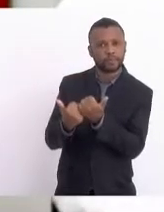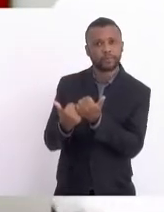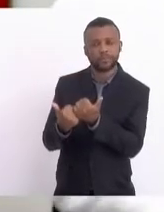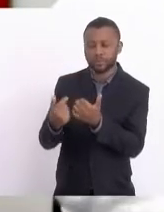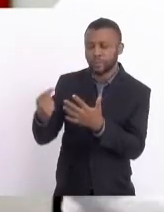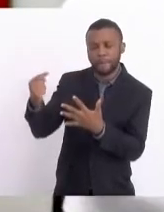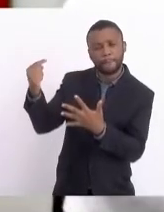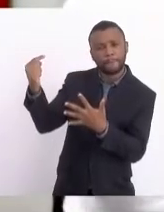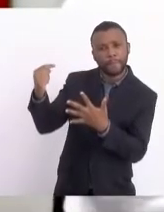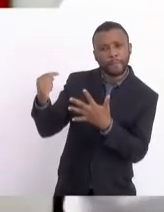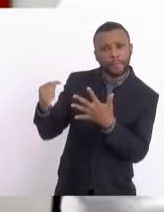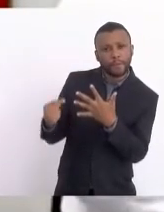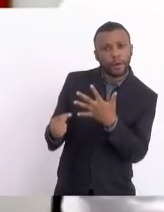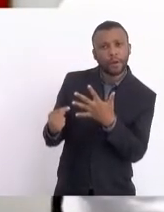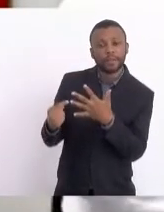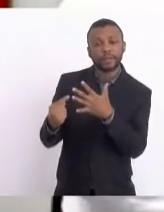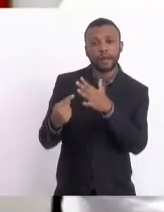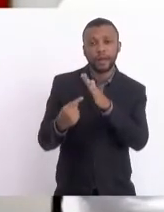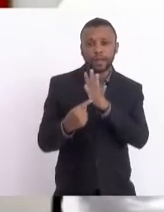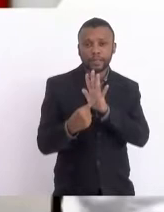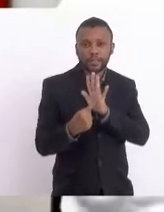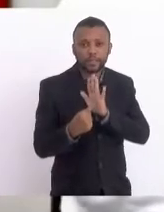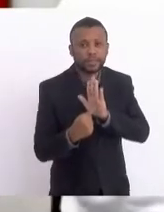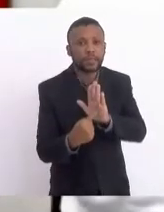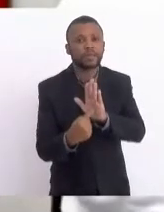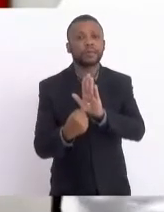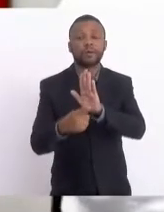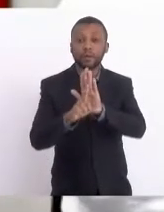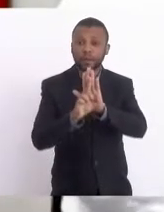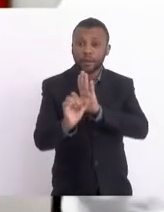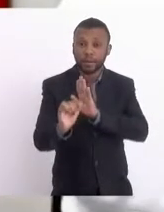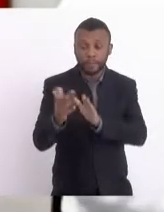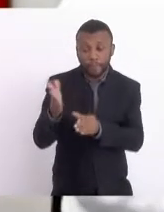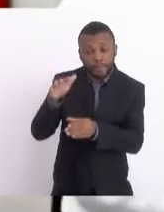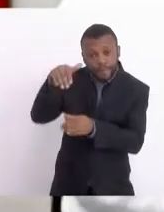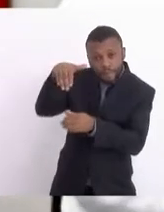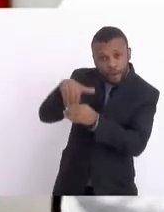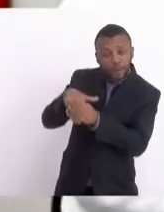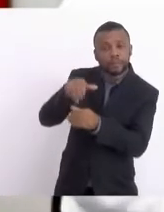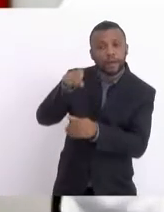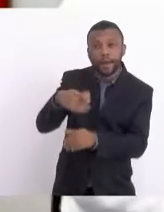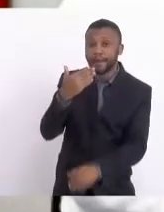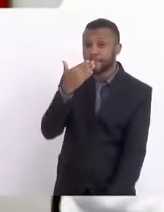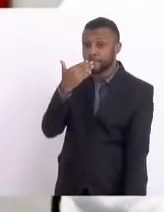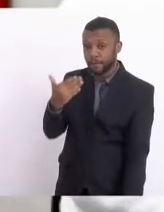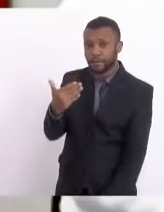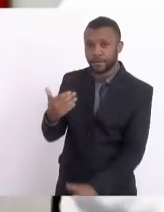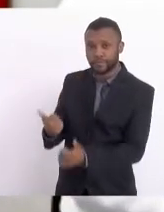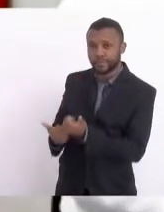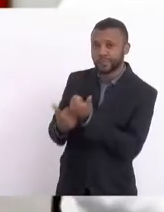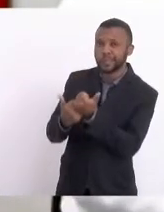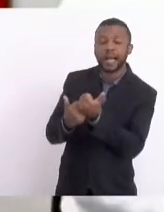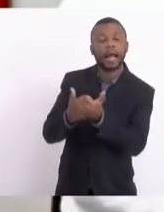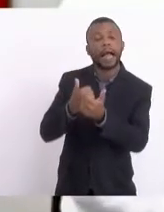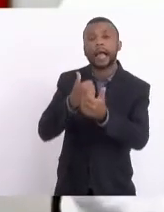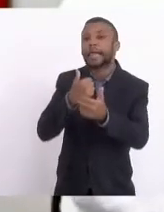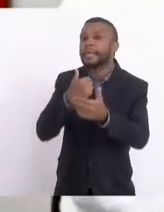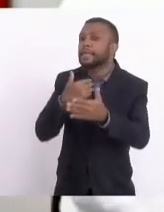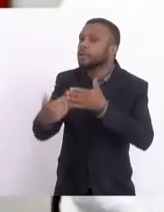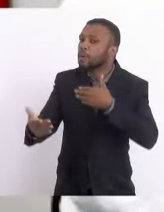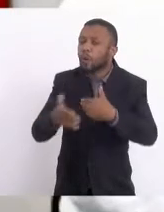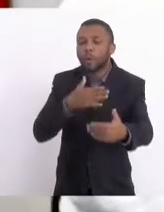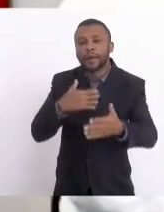as indicações legislativas, meu voto é favorável, independente da matiz religiosa.